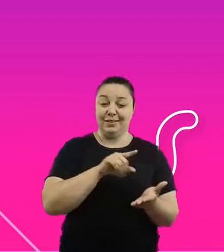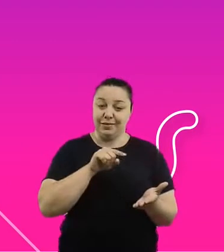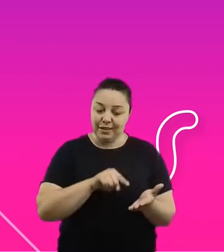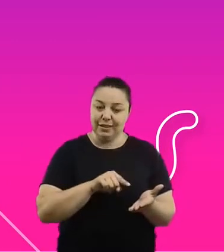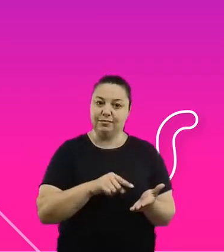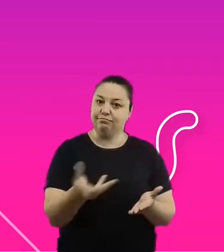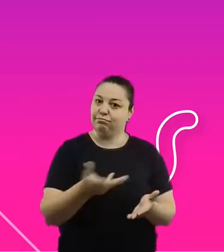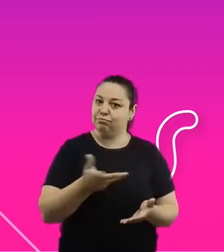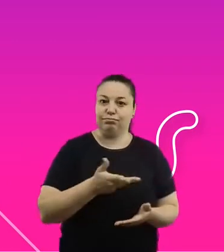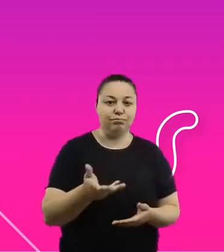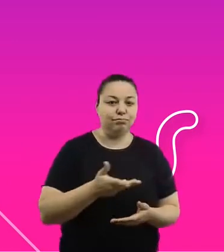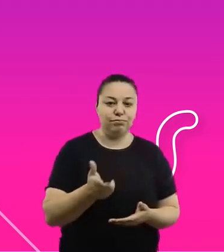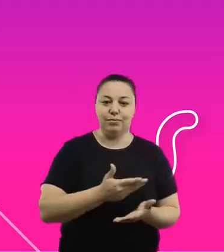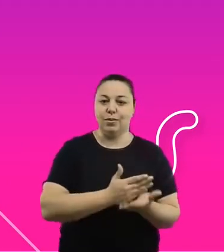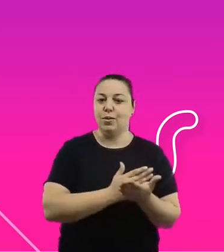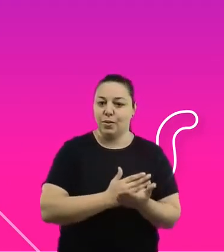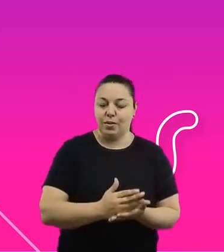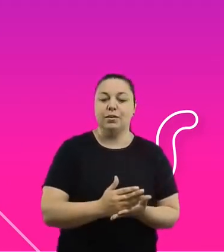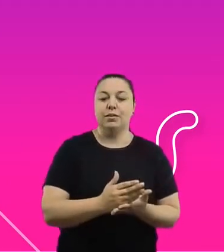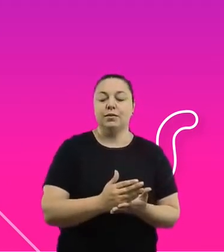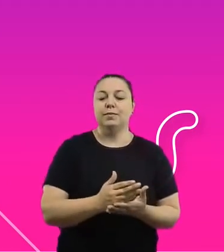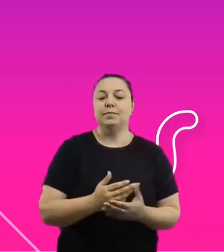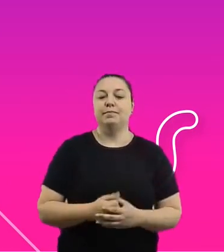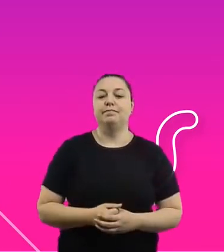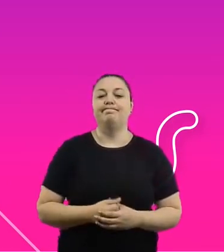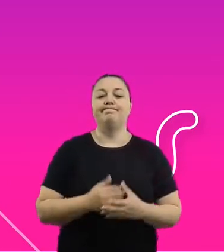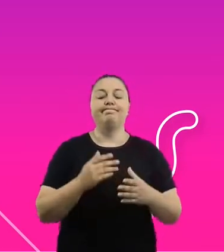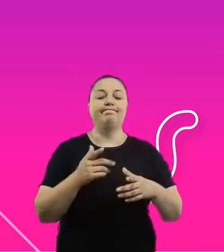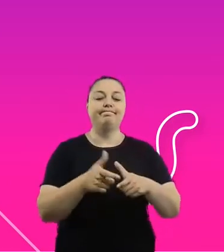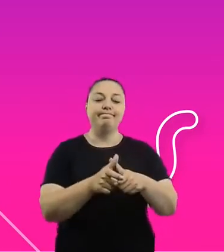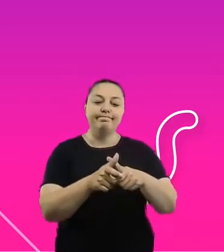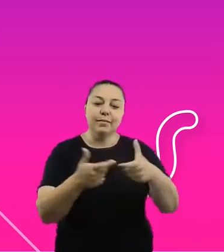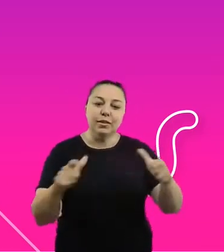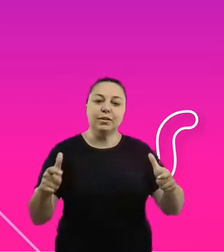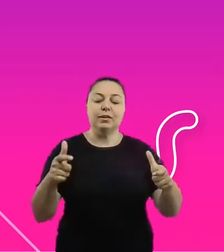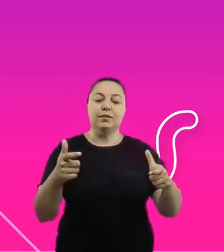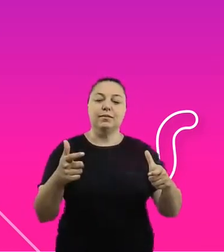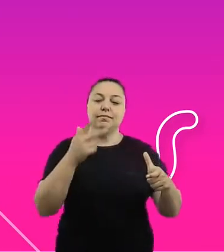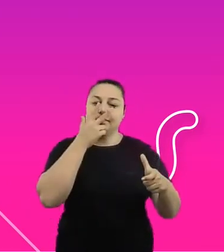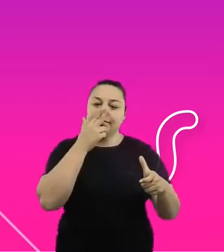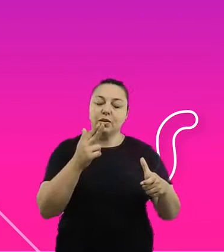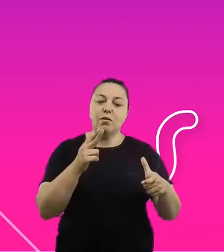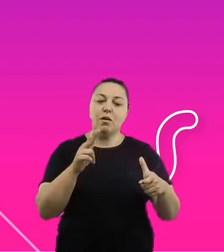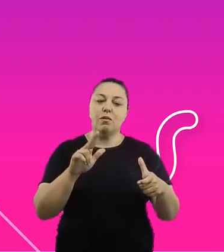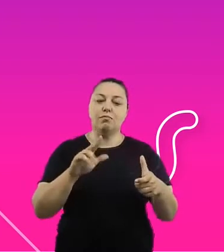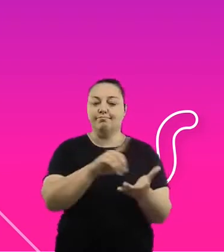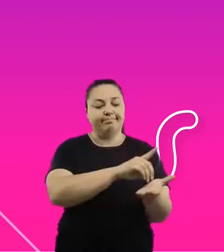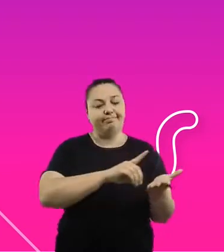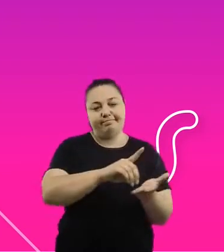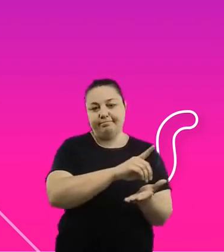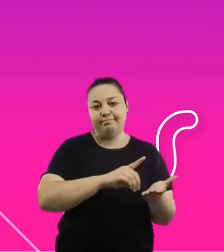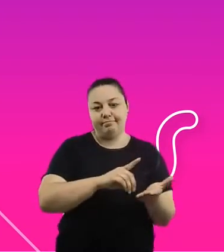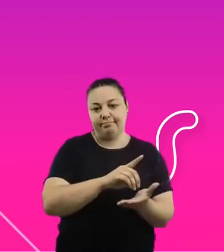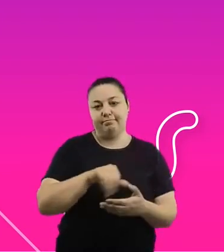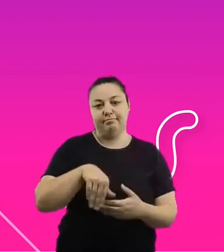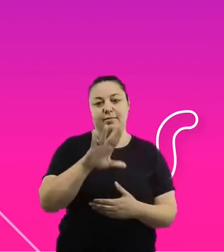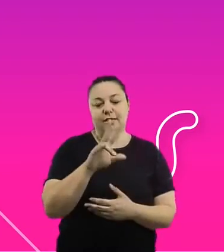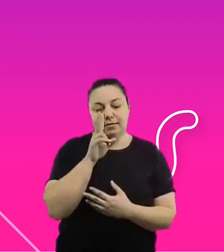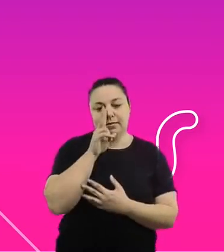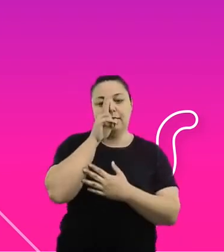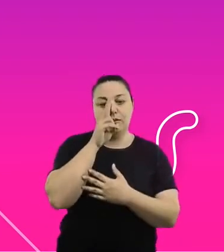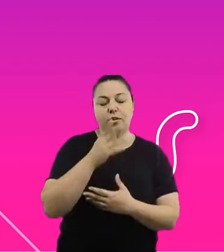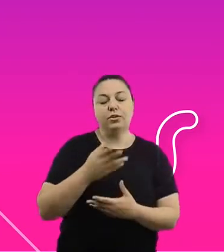né, o volume de transações, de forma geral, ele está muito maior e, por conta disso, acaba sendo mais difícil